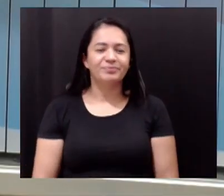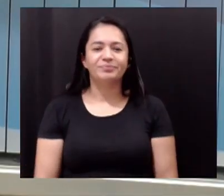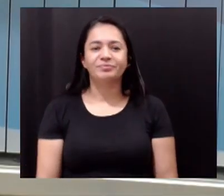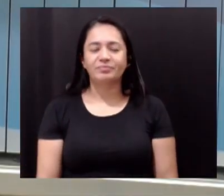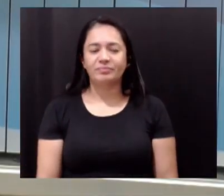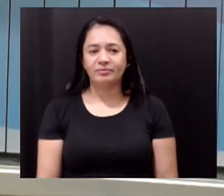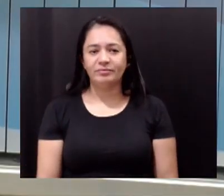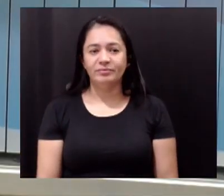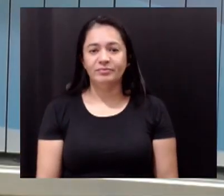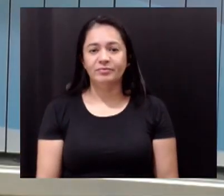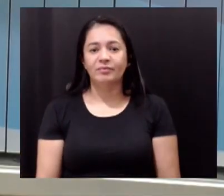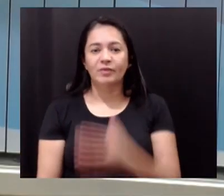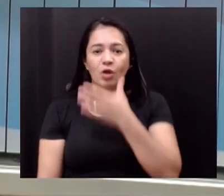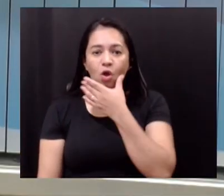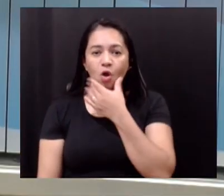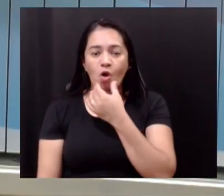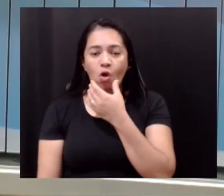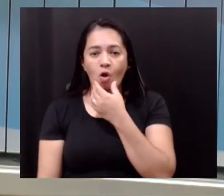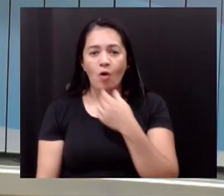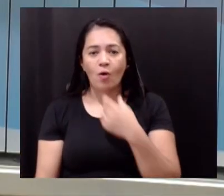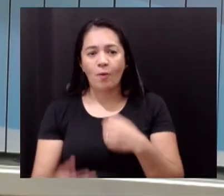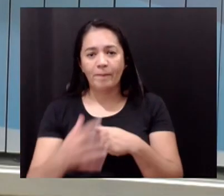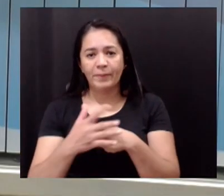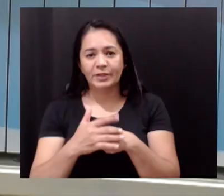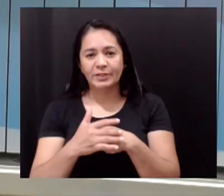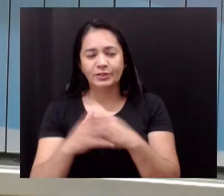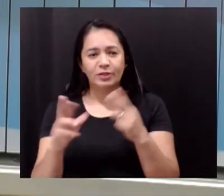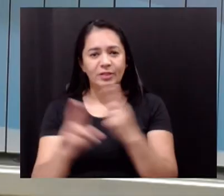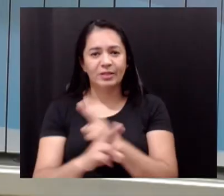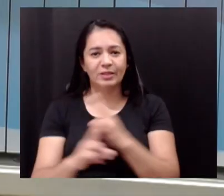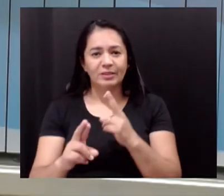não desenvolvem doenças relacionadas ao HPV.